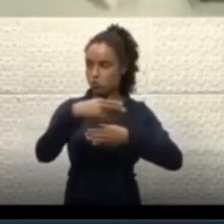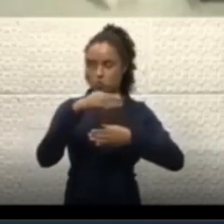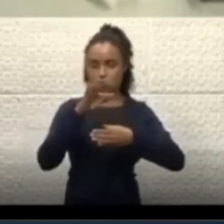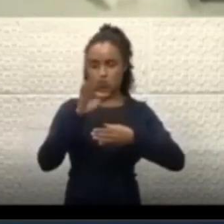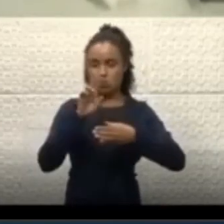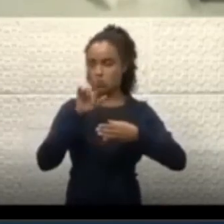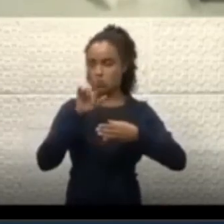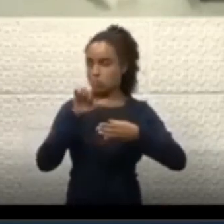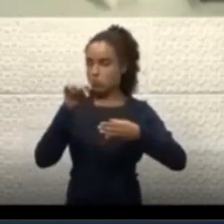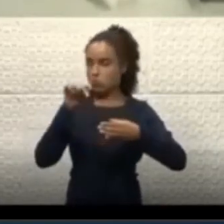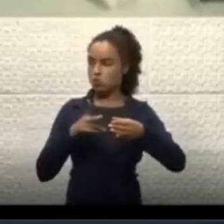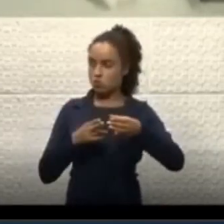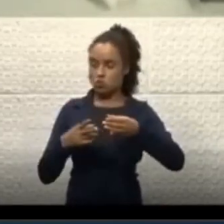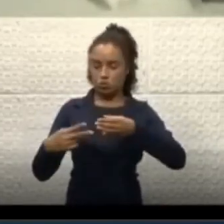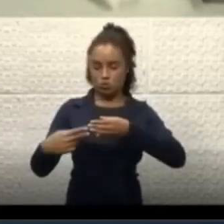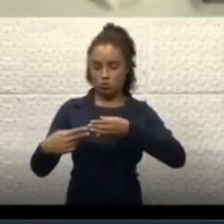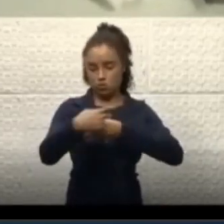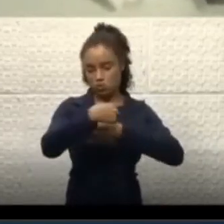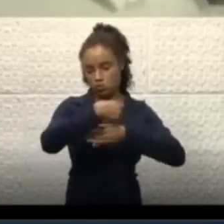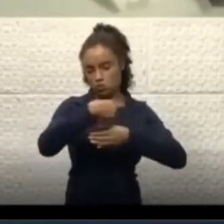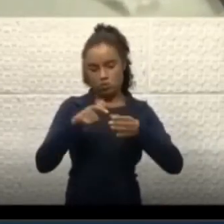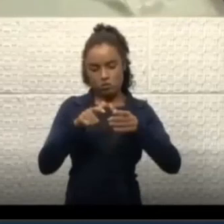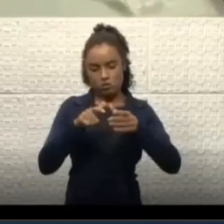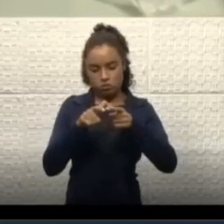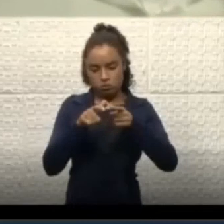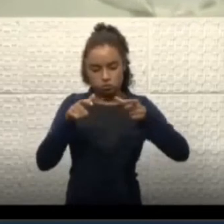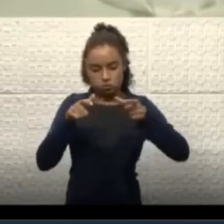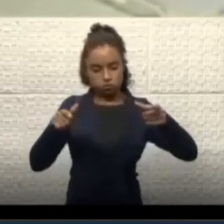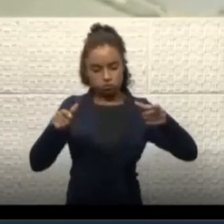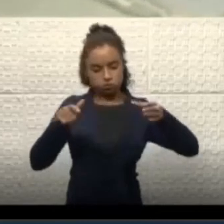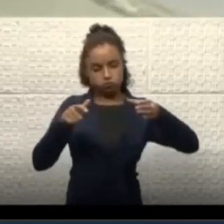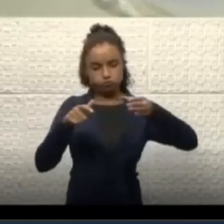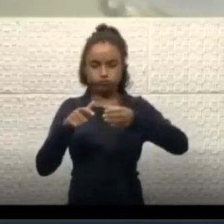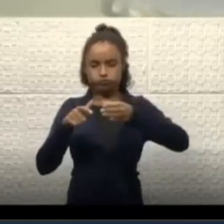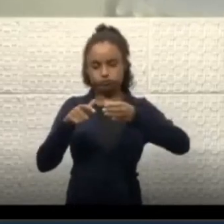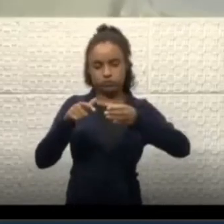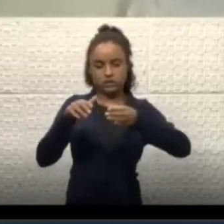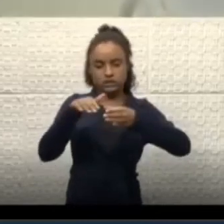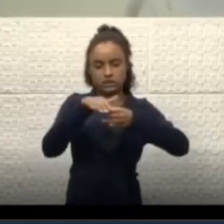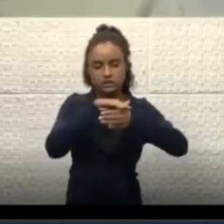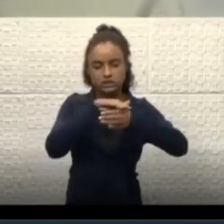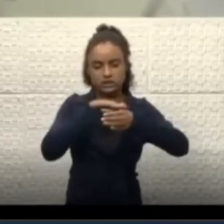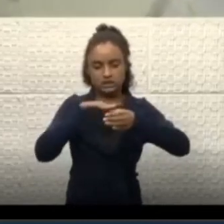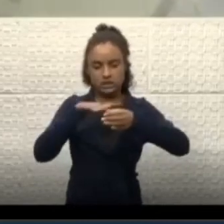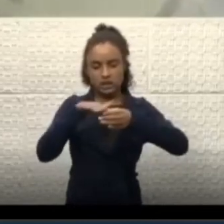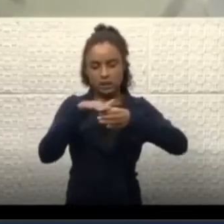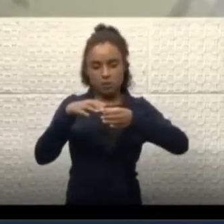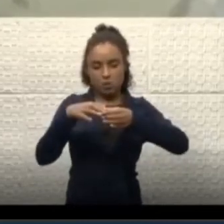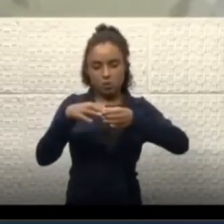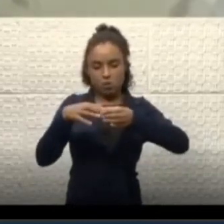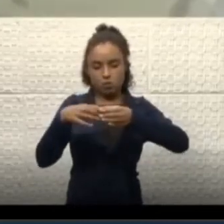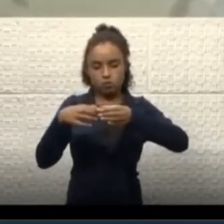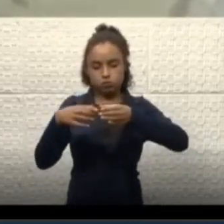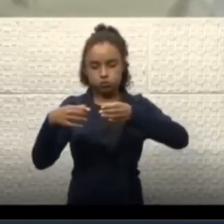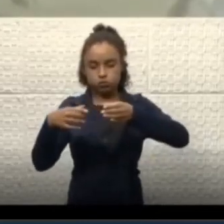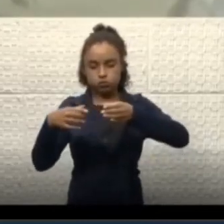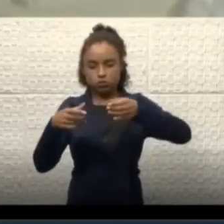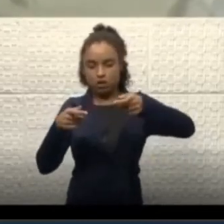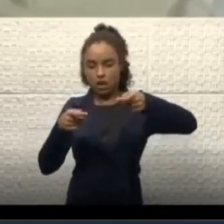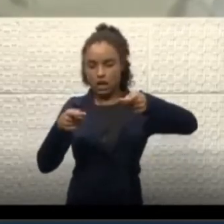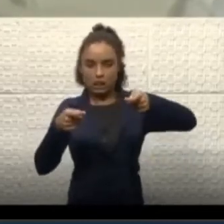do funil de Buchner. Pode cortar ele um pouco maior para que ele não fique totalmente ligado na base, para o líquido não extravasar